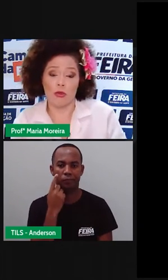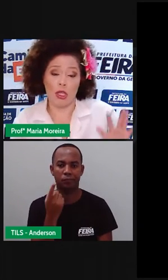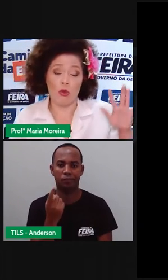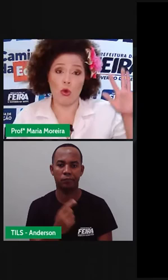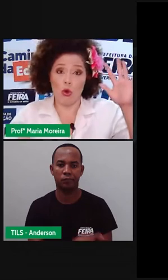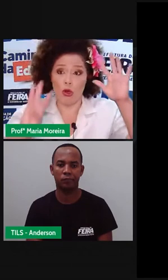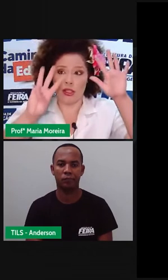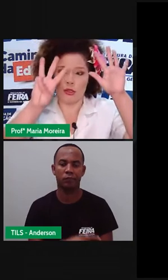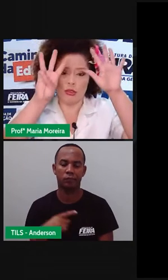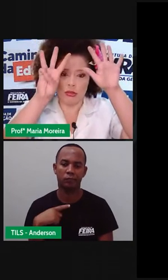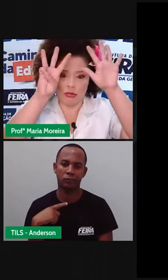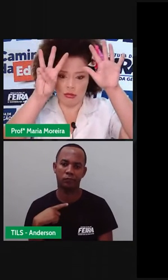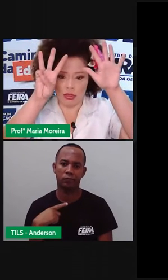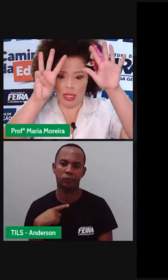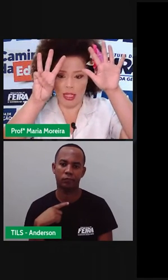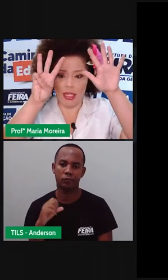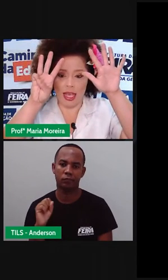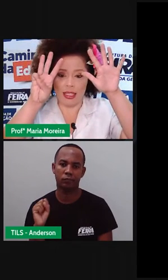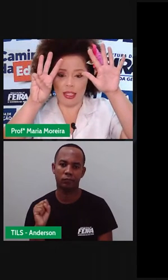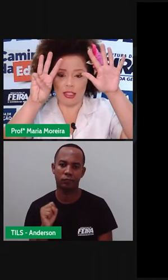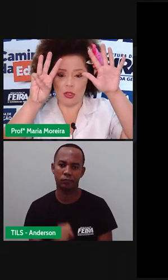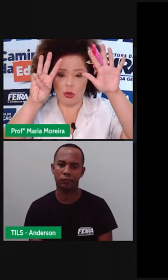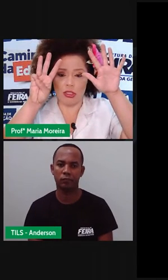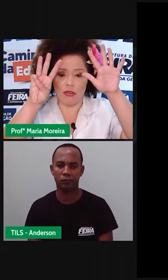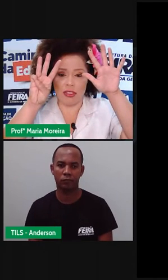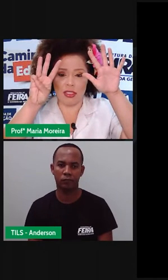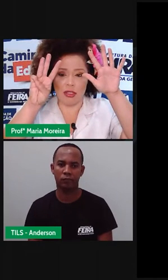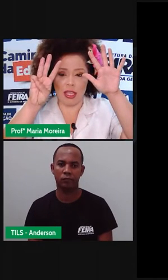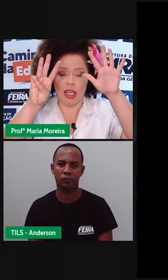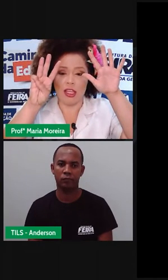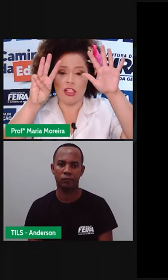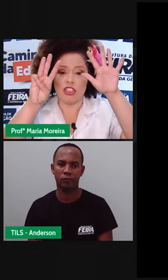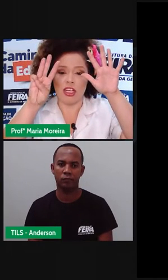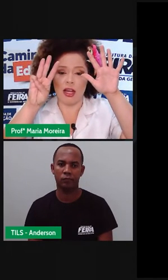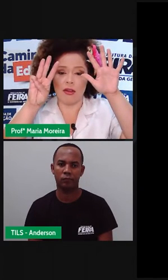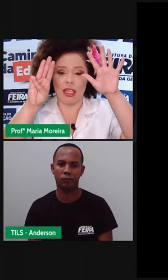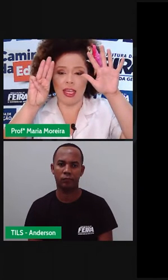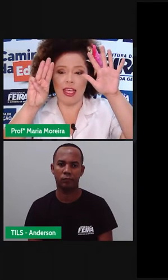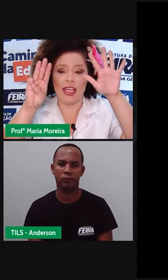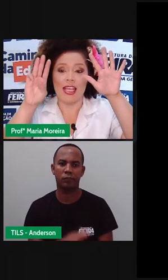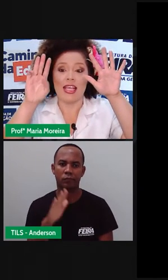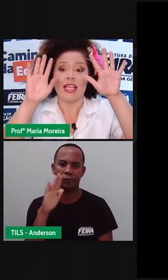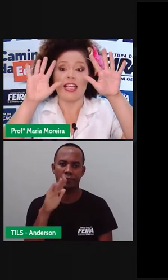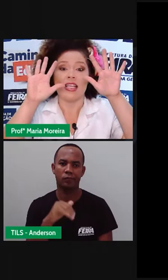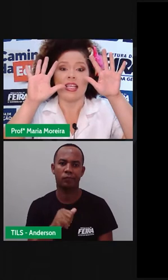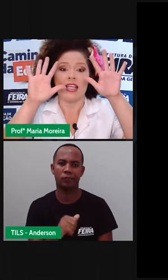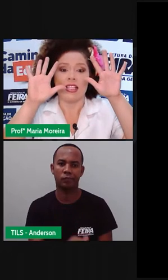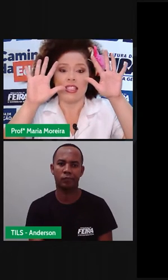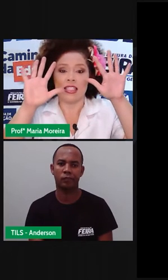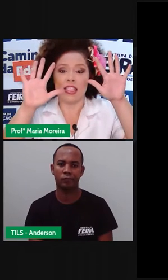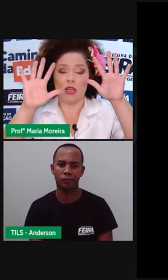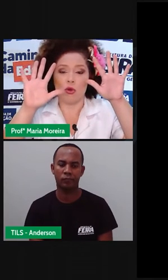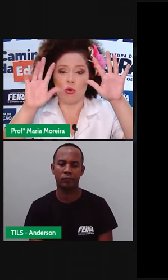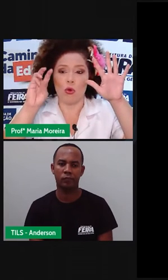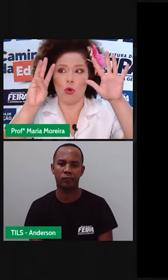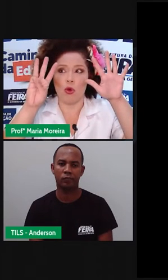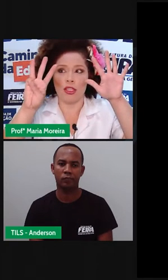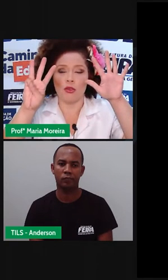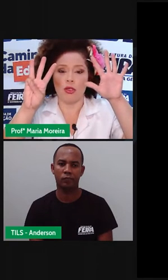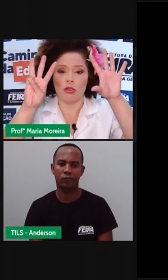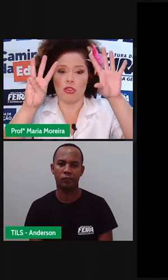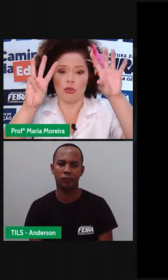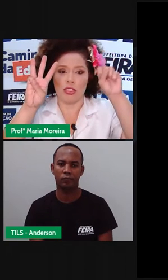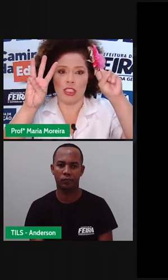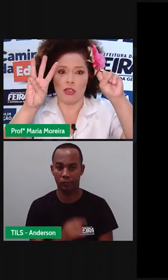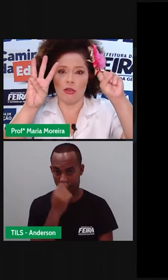eu tenho oito né E aí desse olho eu vou fazer o que tirar o quê há